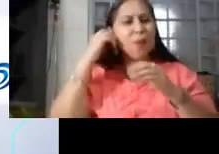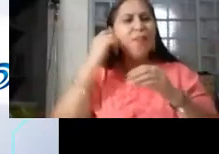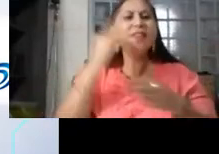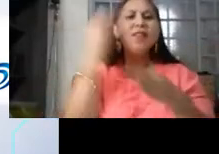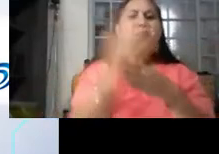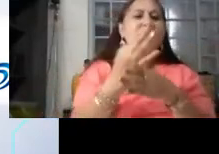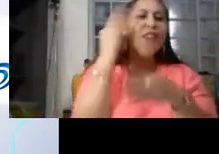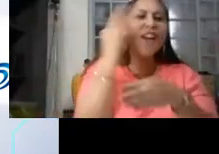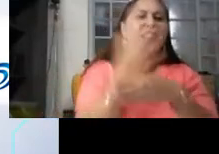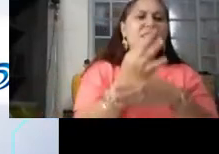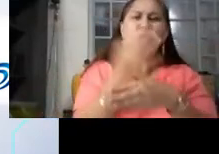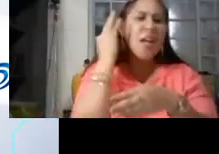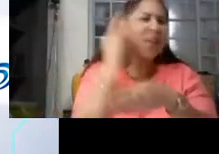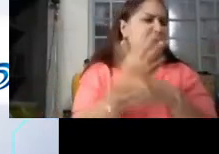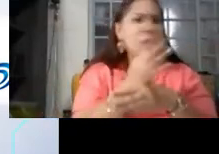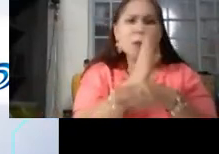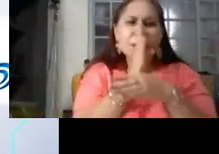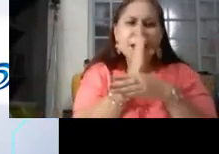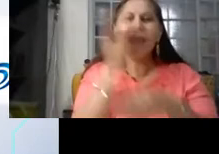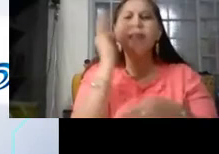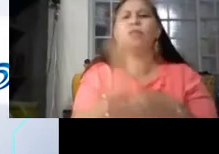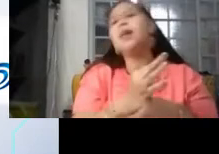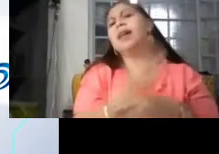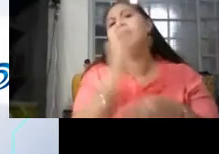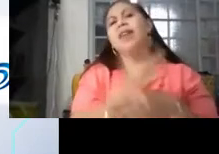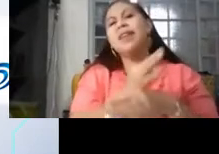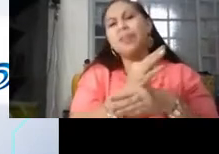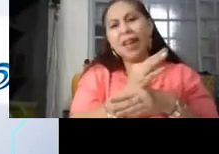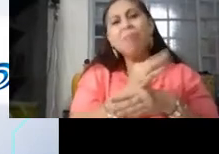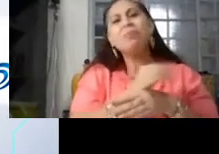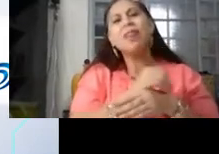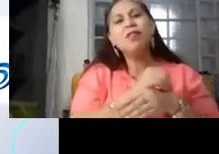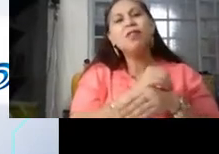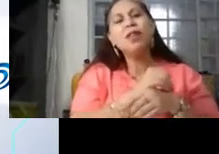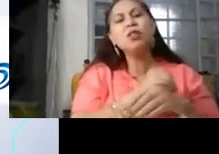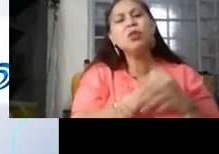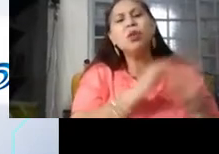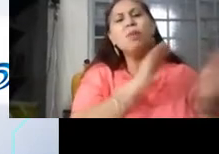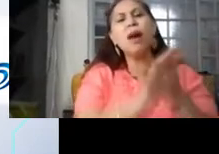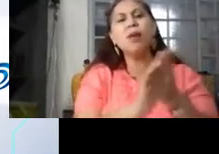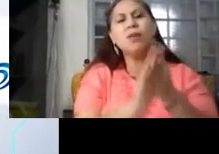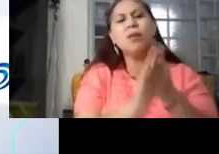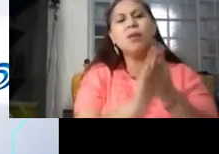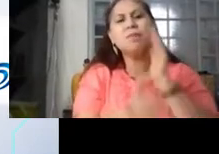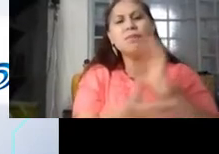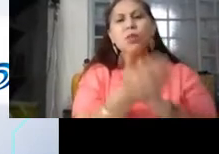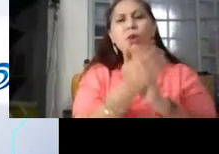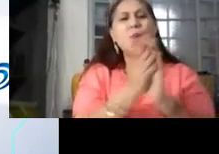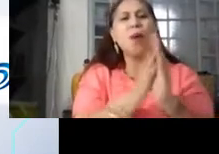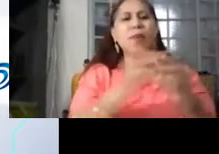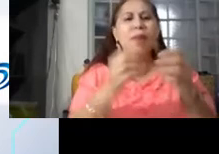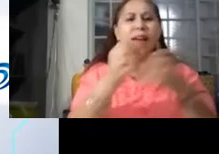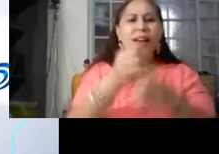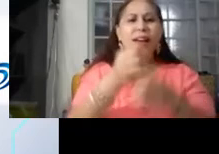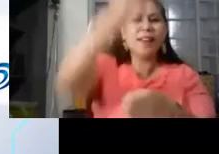ser o significado. Eu aguento calado, aguento, né? Fulano chutou o balde, chutou o pau